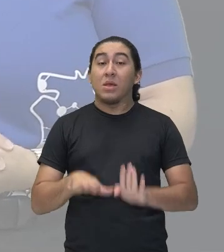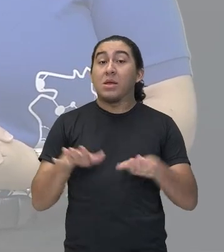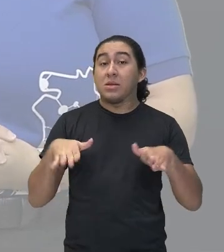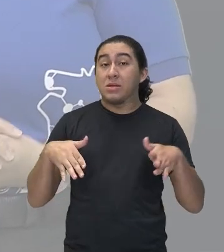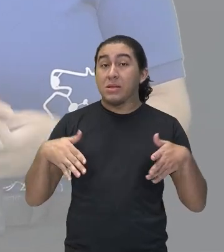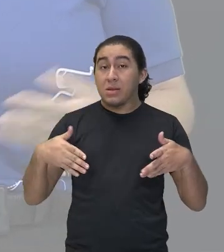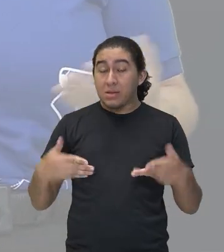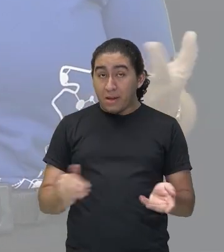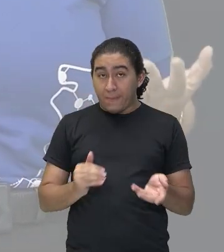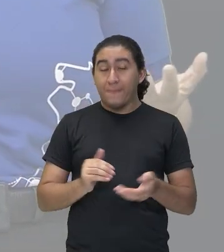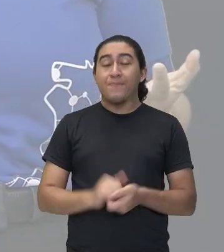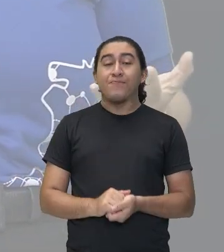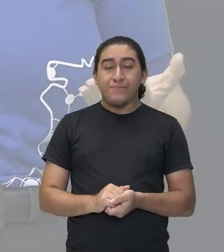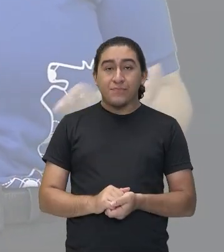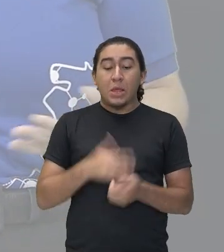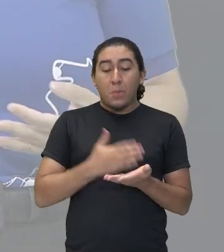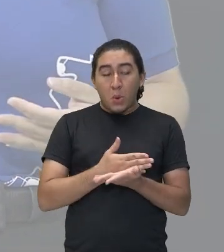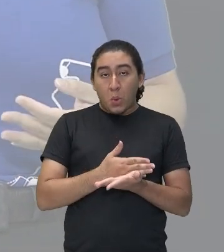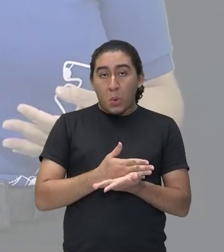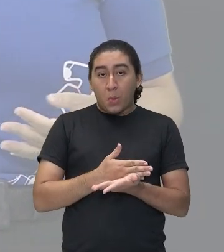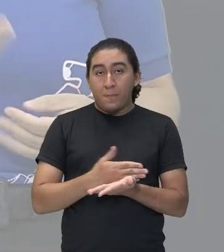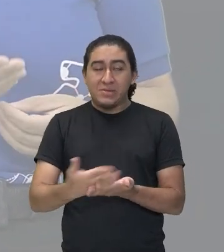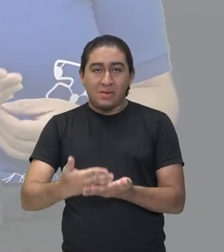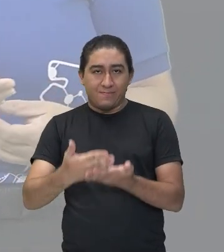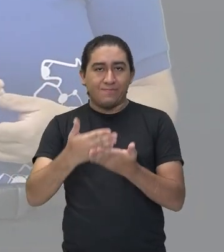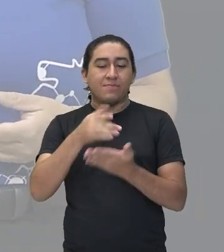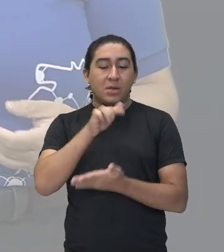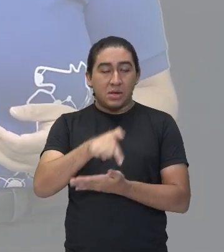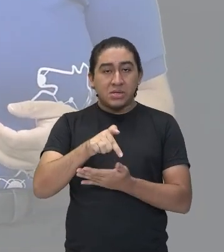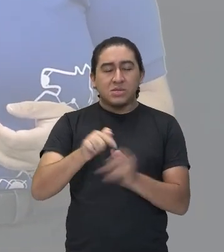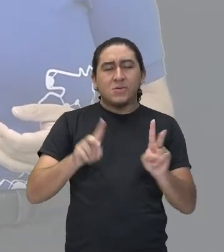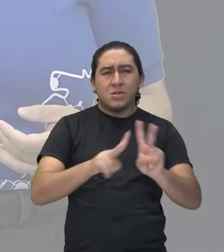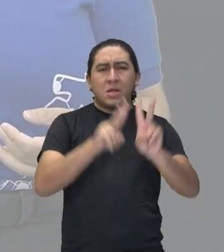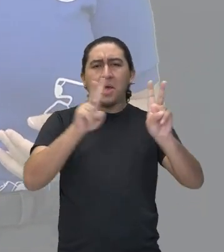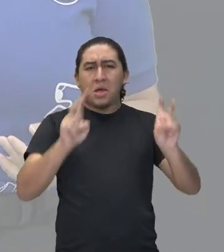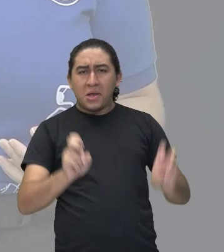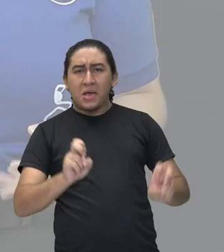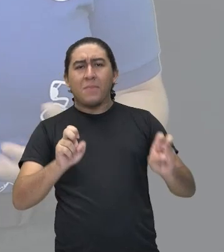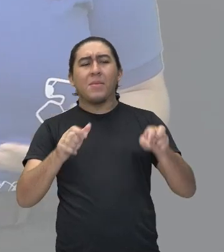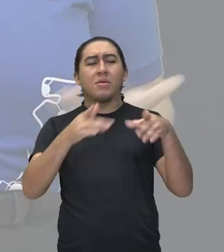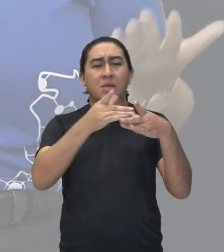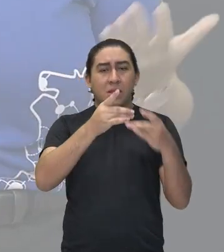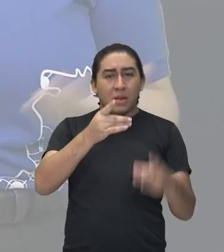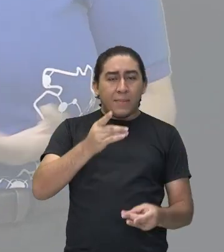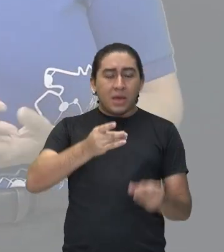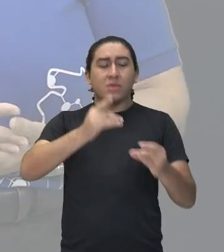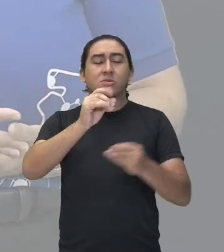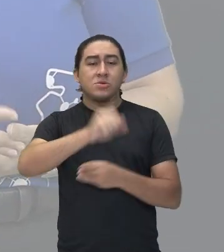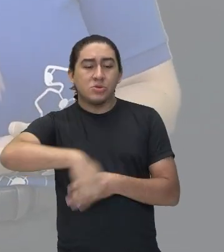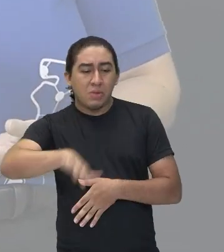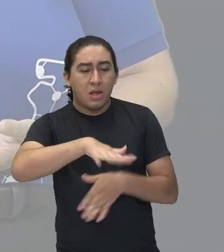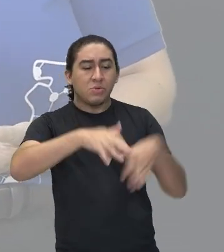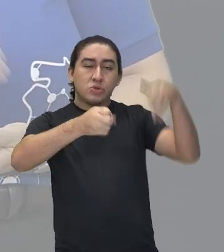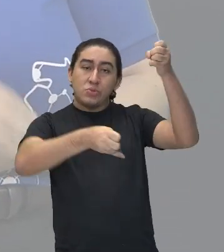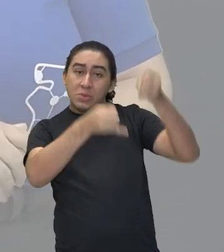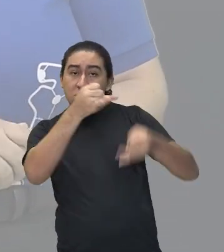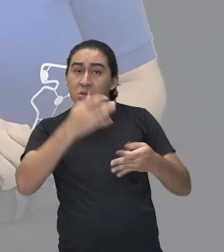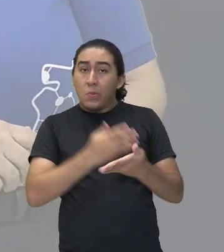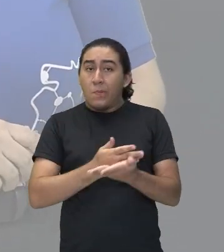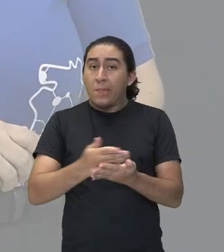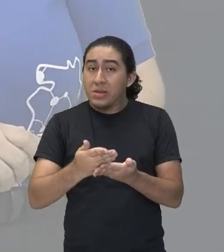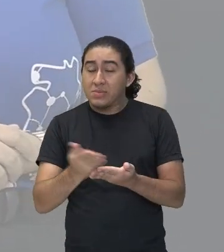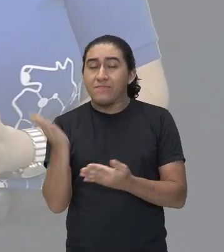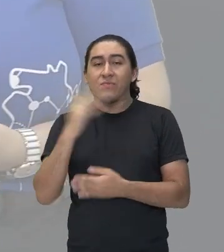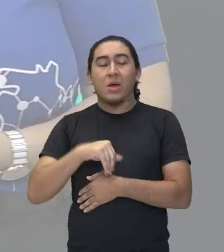Então, pessoal da EJA, para darmos conta deste objeto e deste detalhamento que anunciamos, vamos